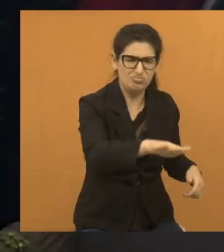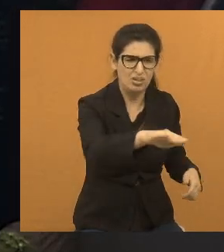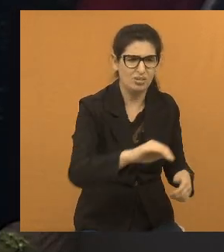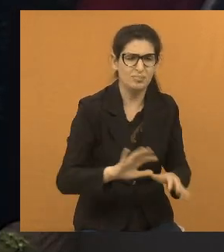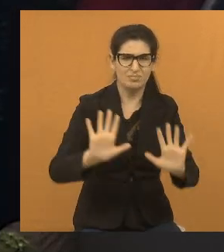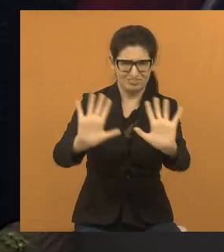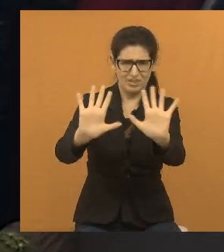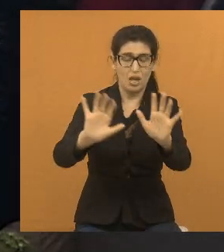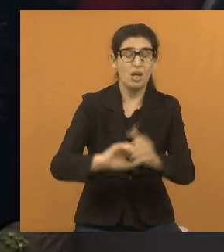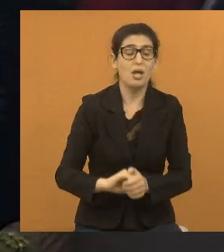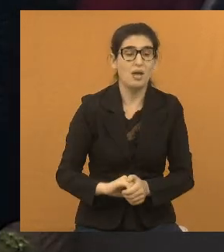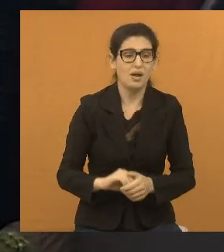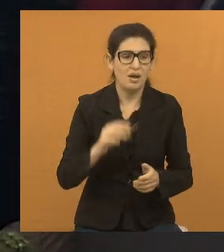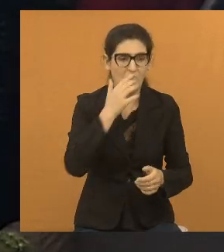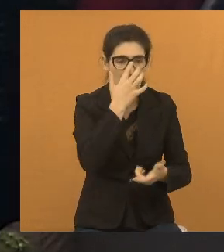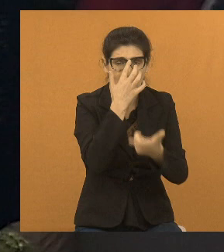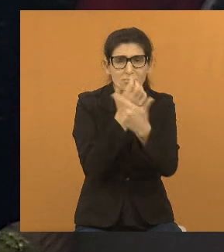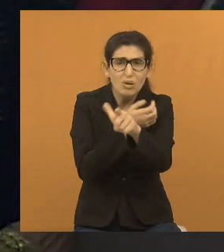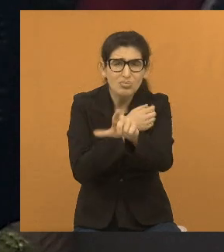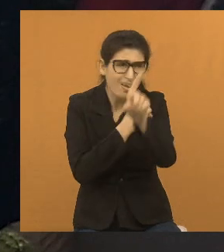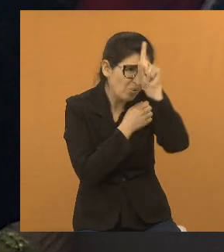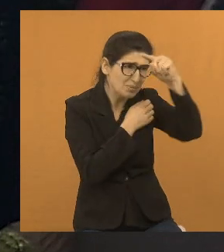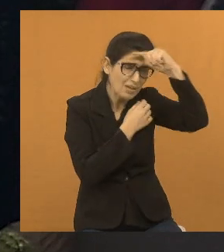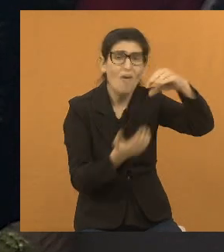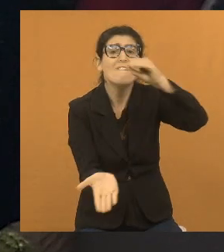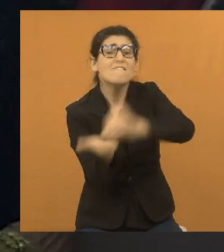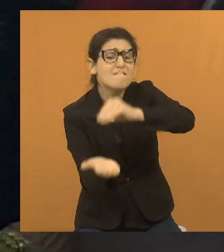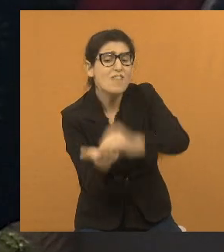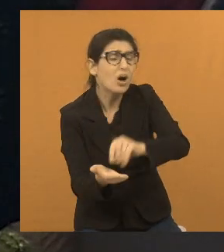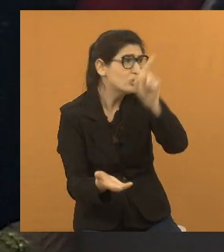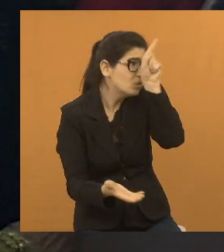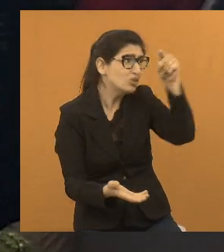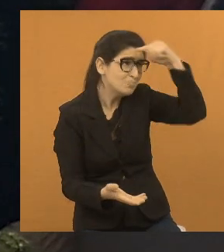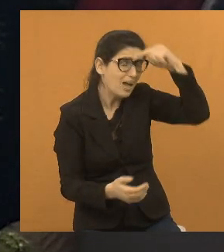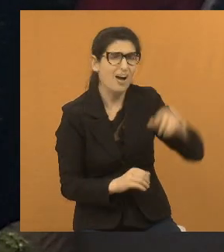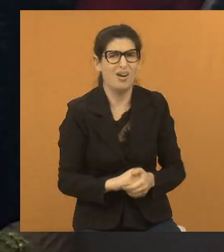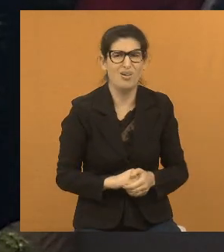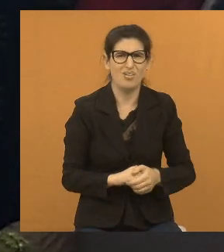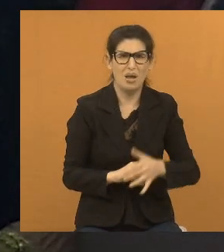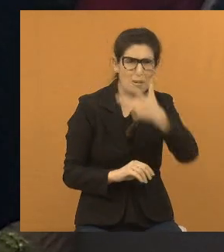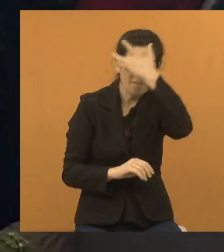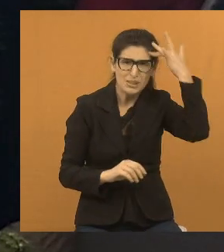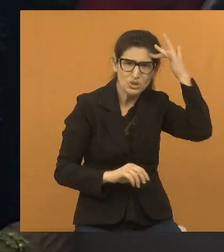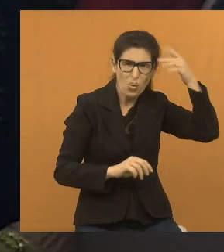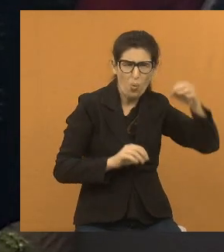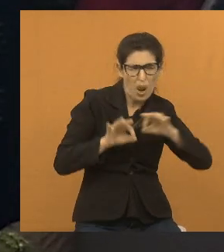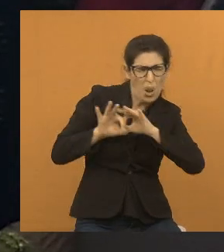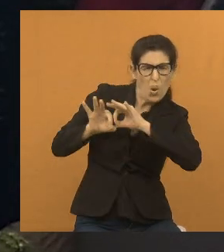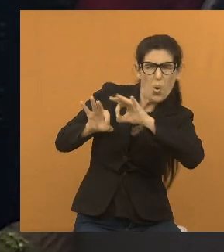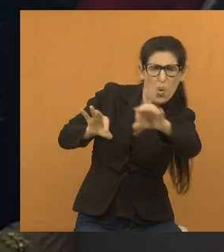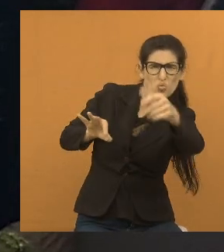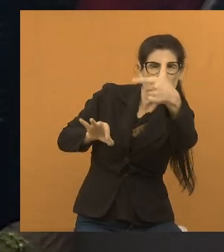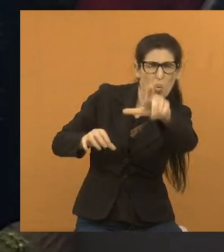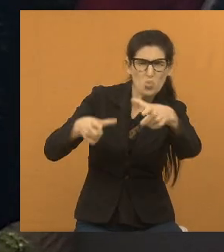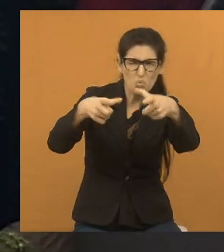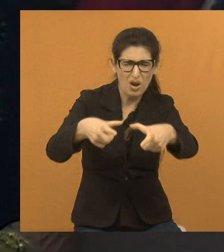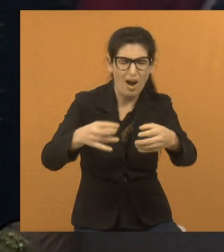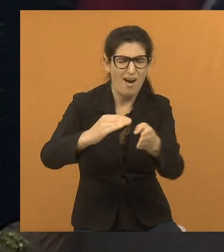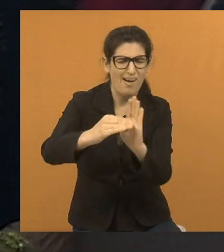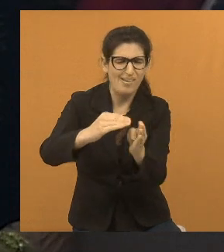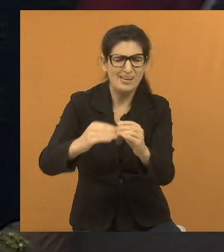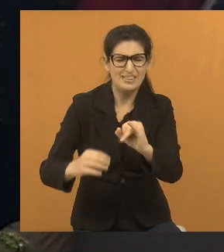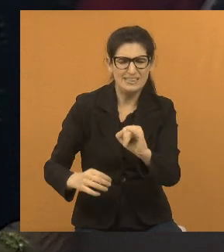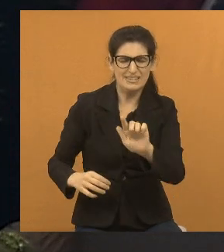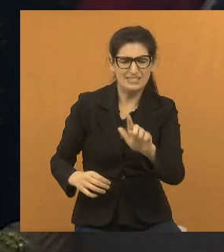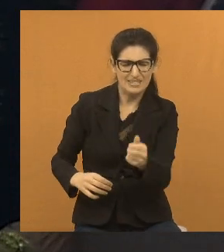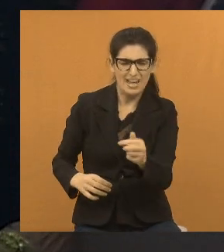pessoa. Não existe uma UBS lá. Querem que as pessoas vão lá para o Igarapés, que é tudo fora de mão. Não existe uma integração adequada desse